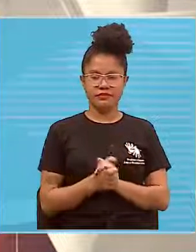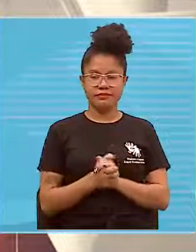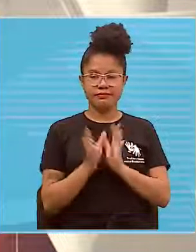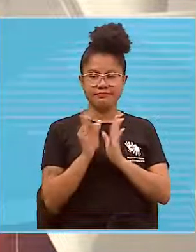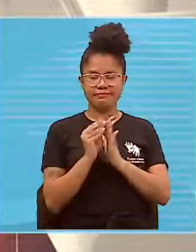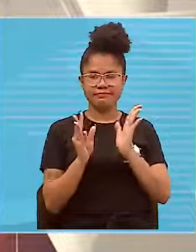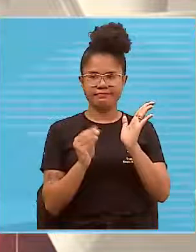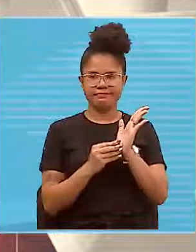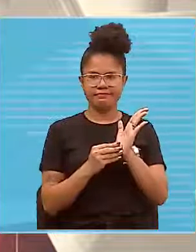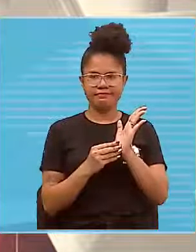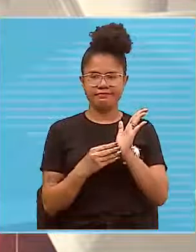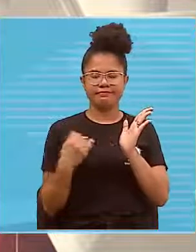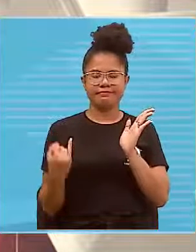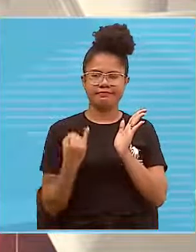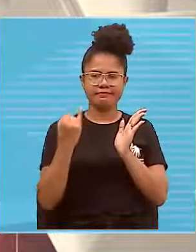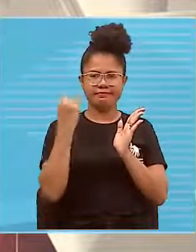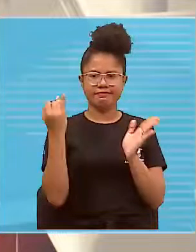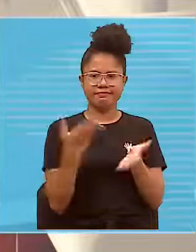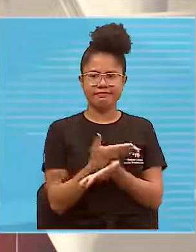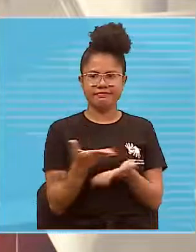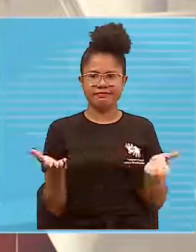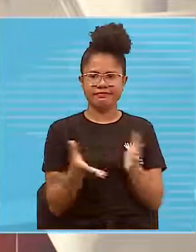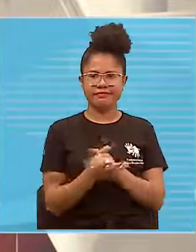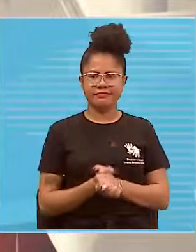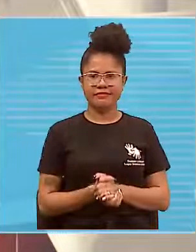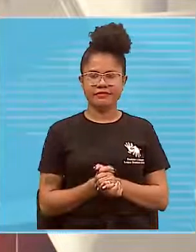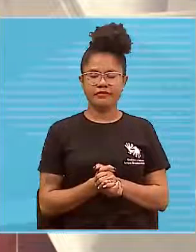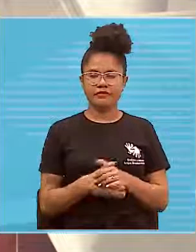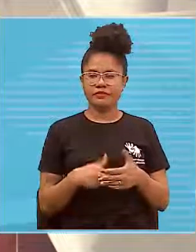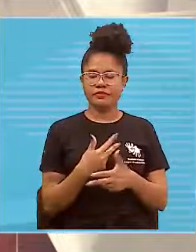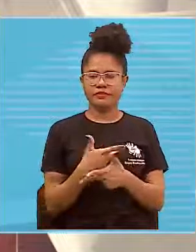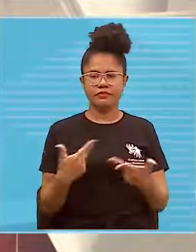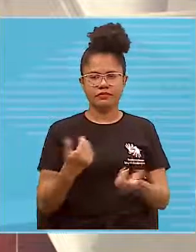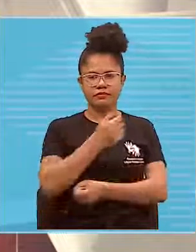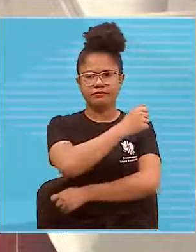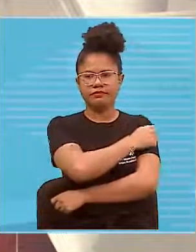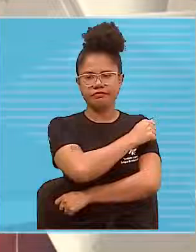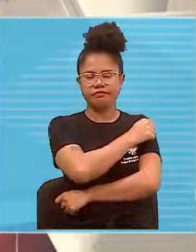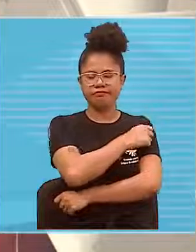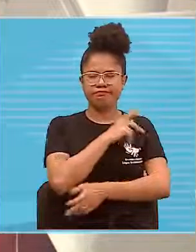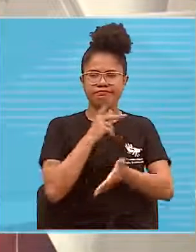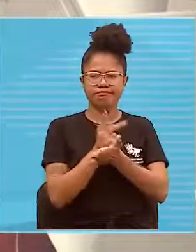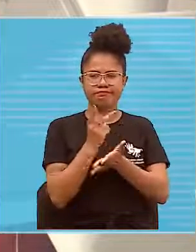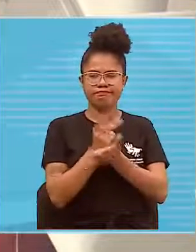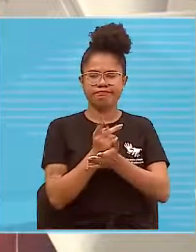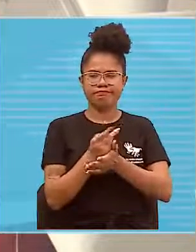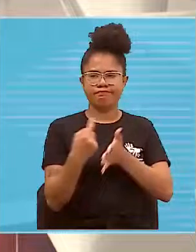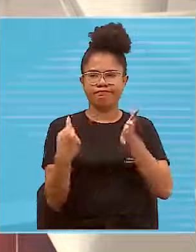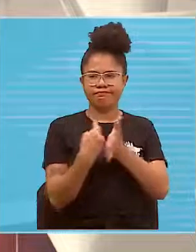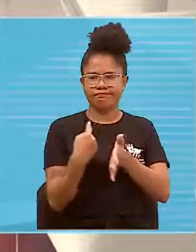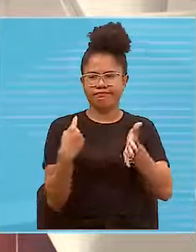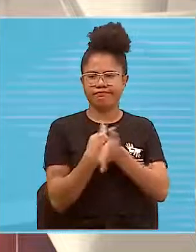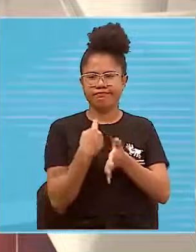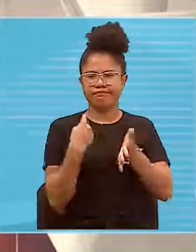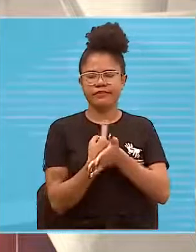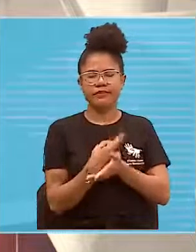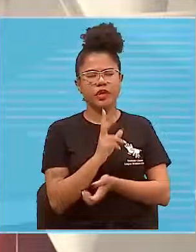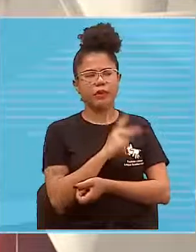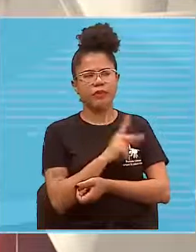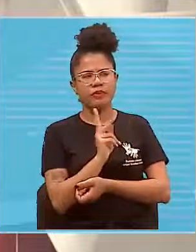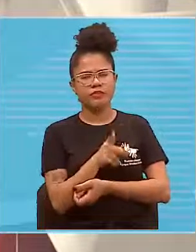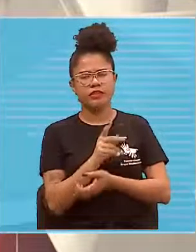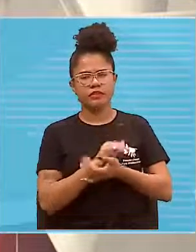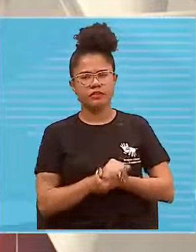de extrema importância. Muitos alunos me questionam, dizendo assim, professor,